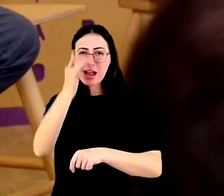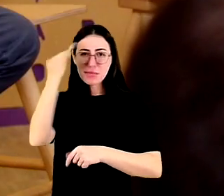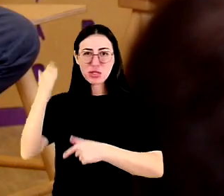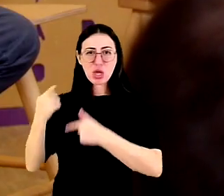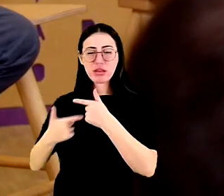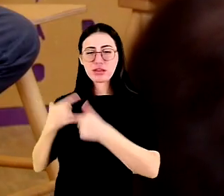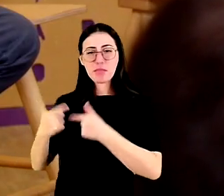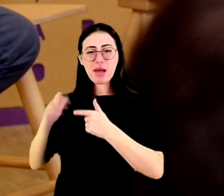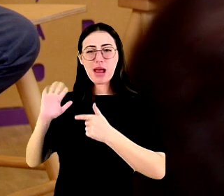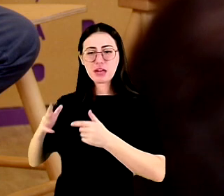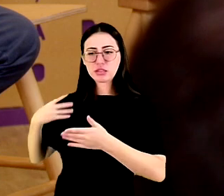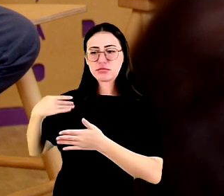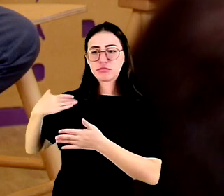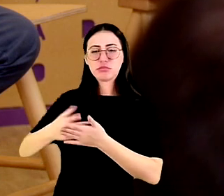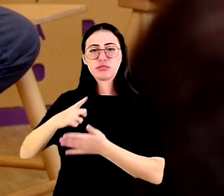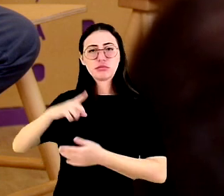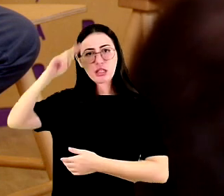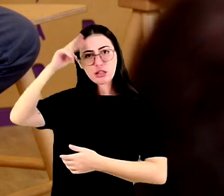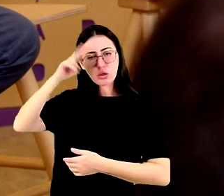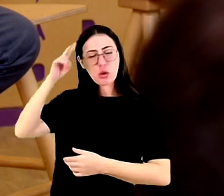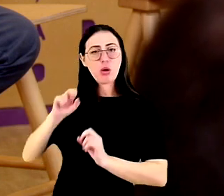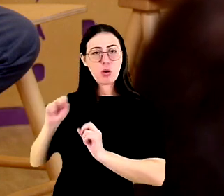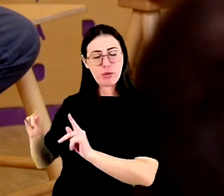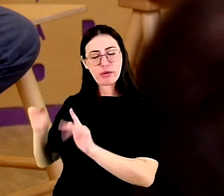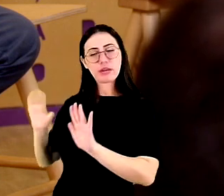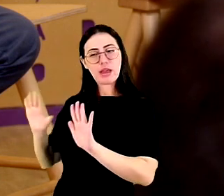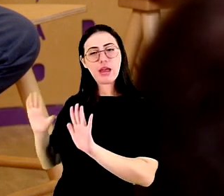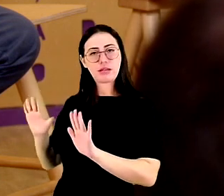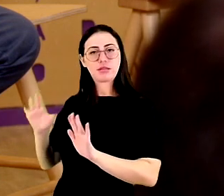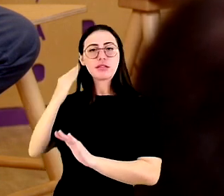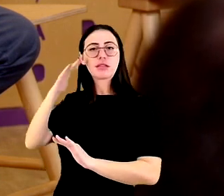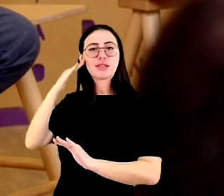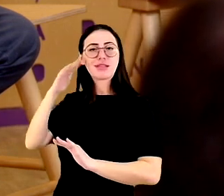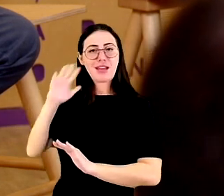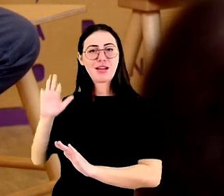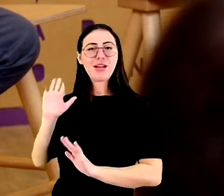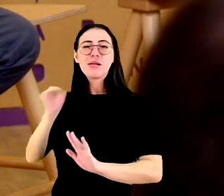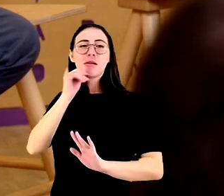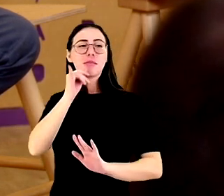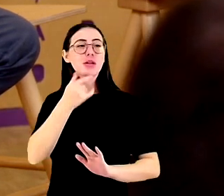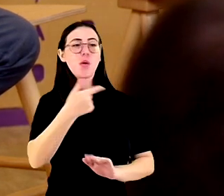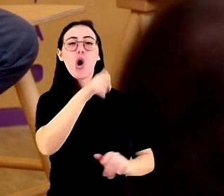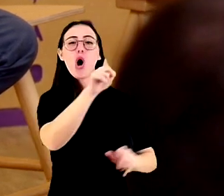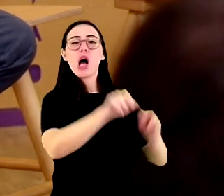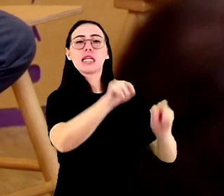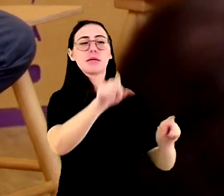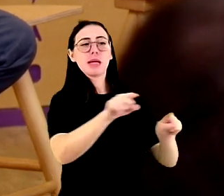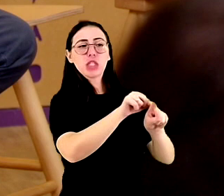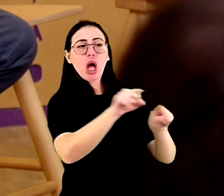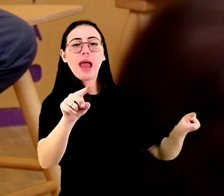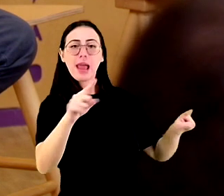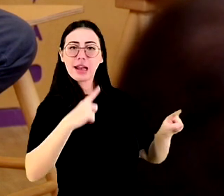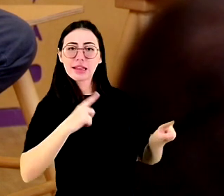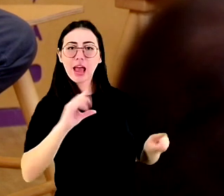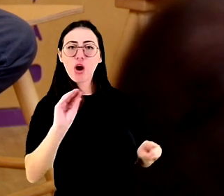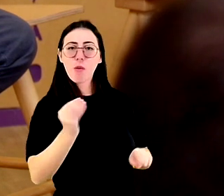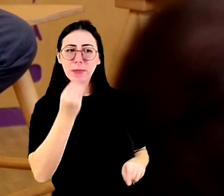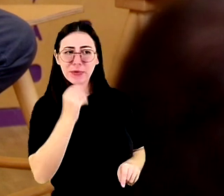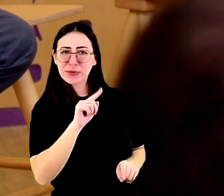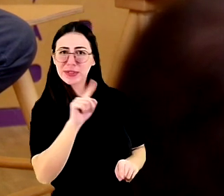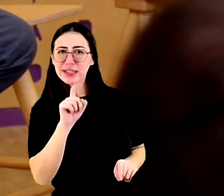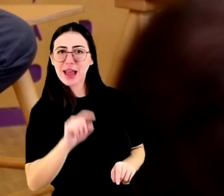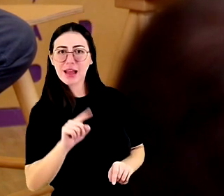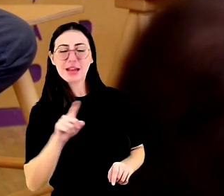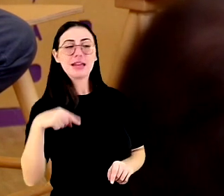Ou seja, quando a gente fala vindo do asfalto, não é de território de favela, nem da zona rural, essas pessoas têm capacidade de ocuparem